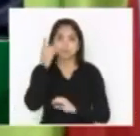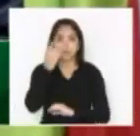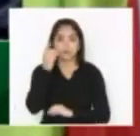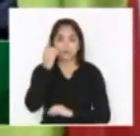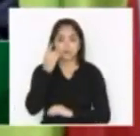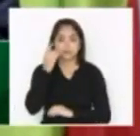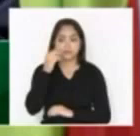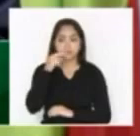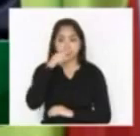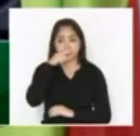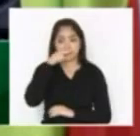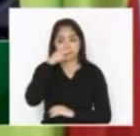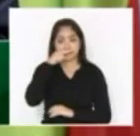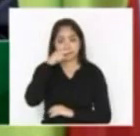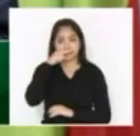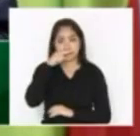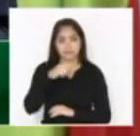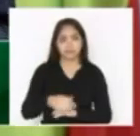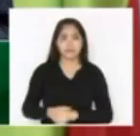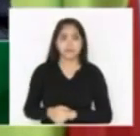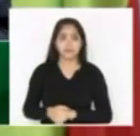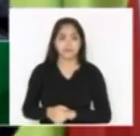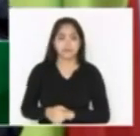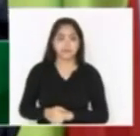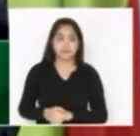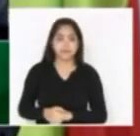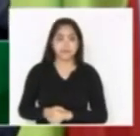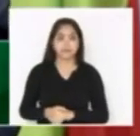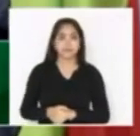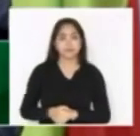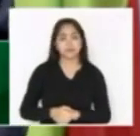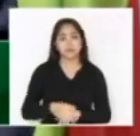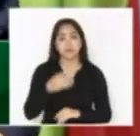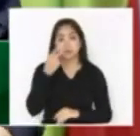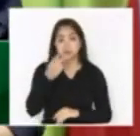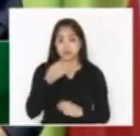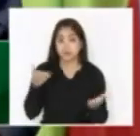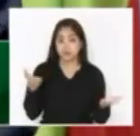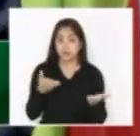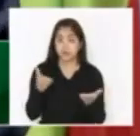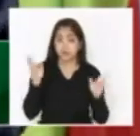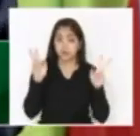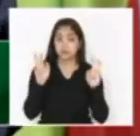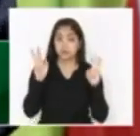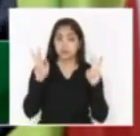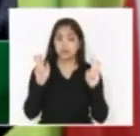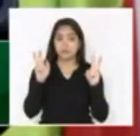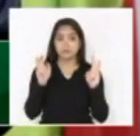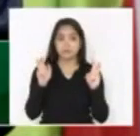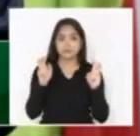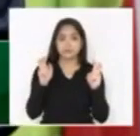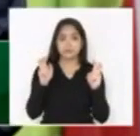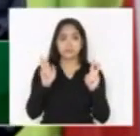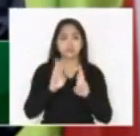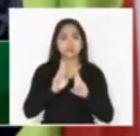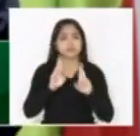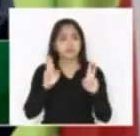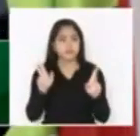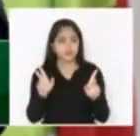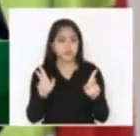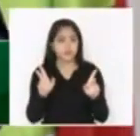pastor que está no plenário, e dizer a vocês que hoje o assunto é um pouquinho diferente.